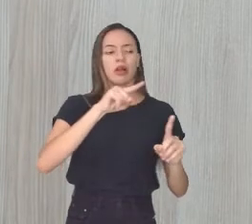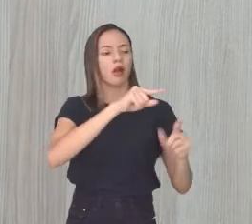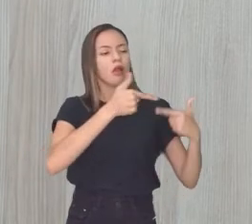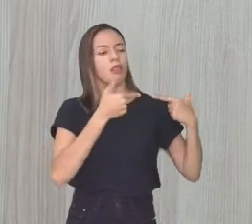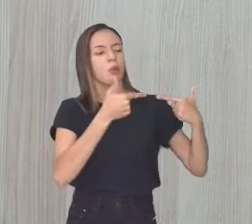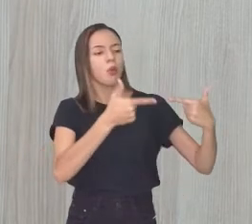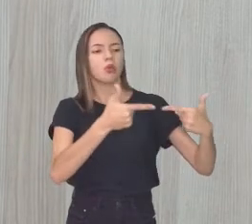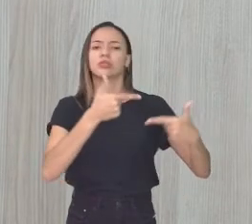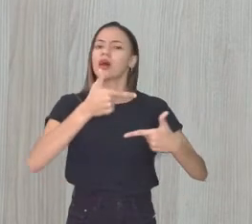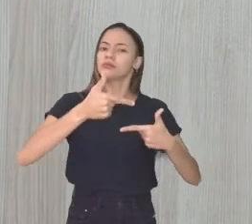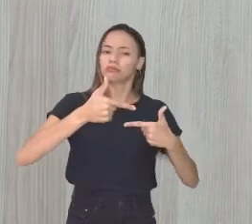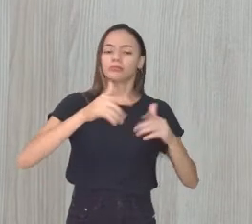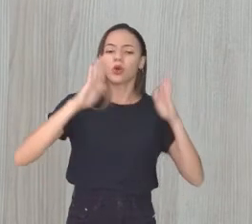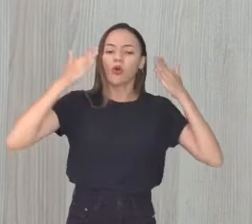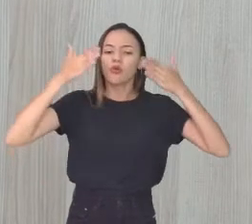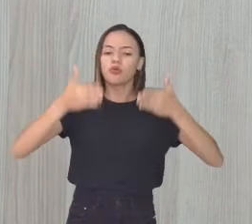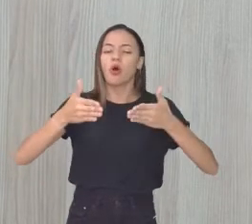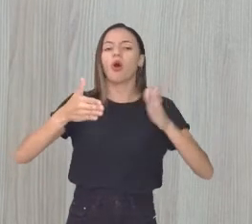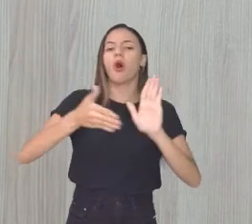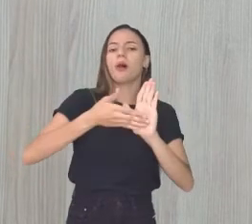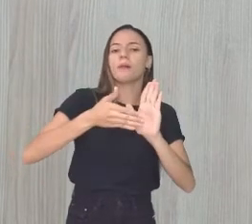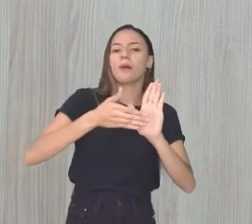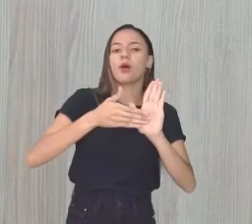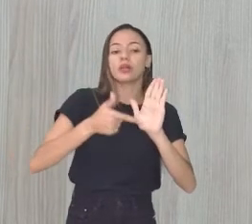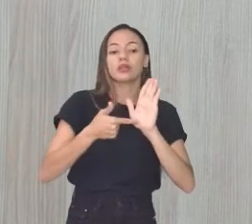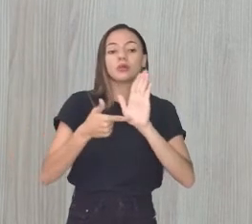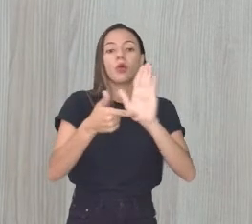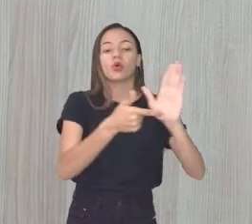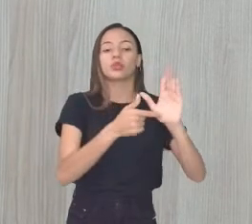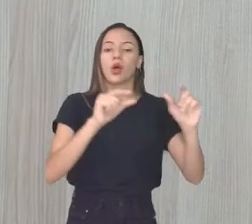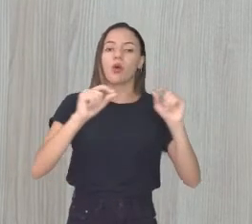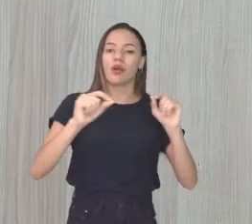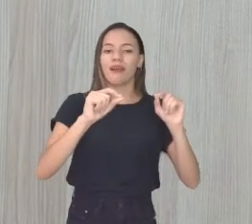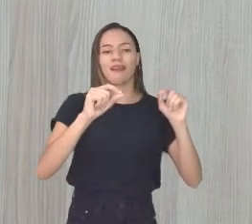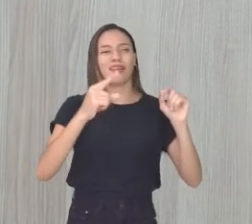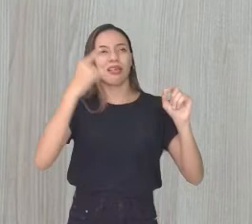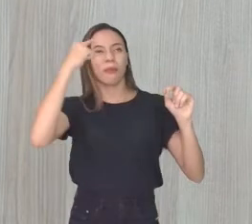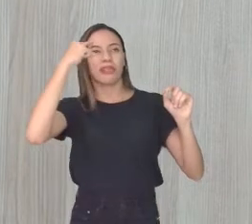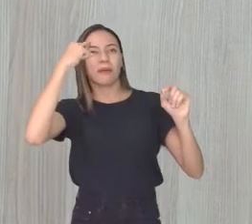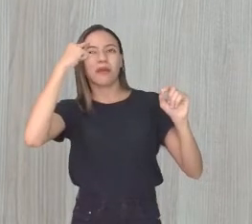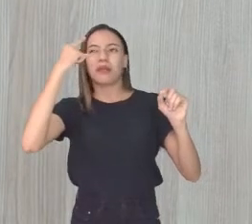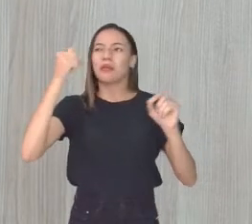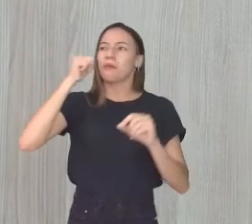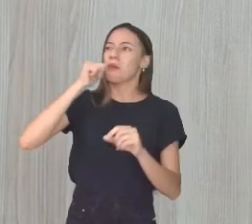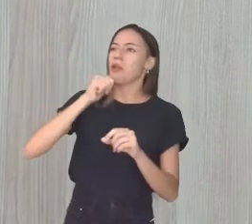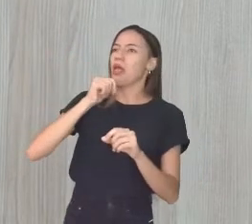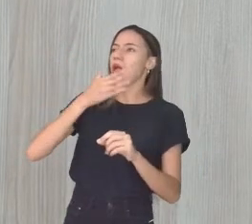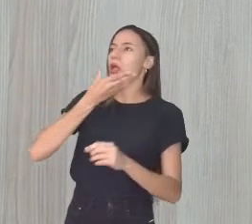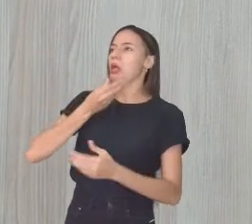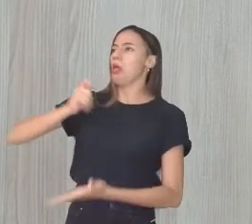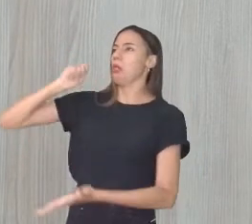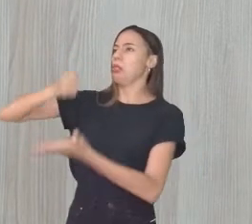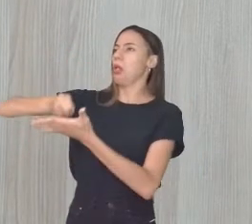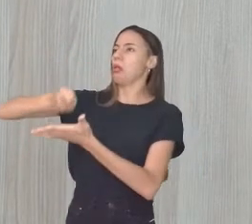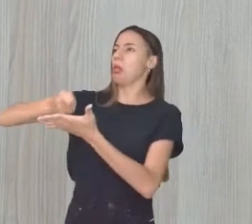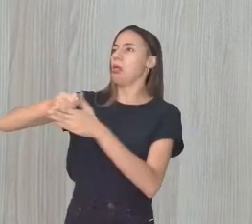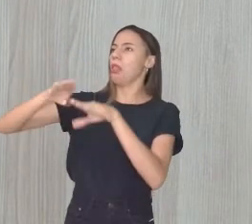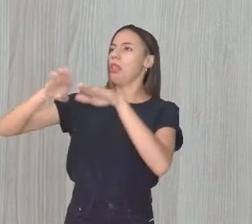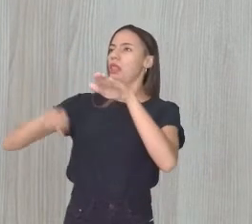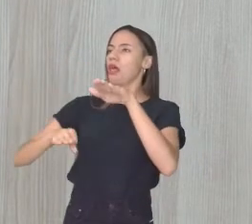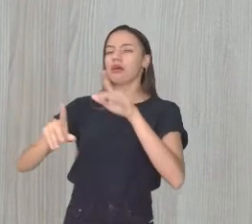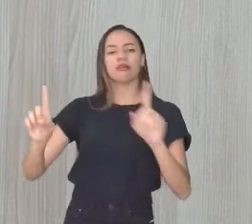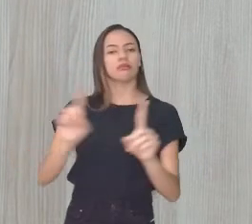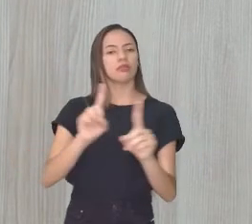como pauta aí essa questão da gente ir desconstruindo aos poucos essa mentalidade aí machista, patriarcal, que